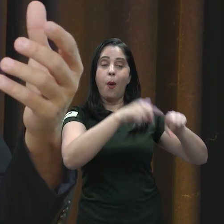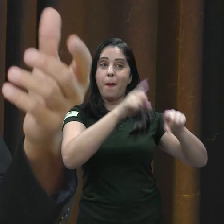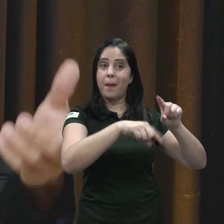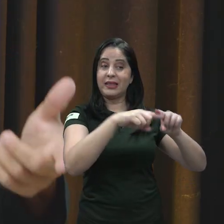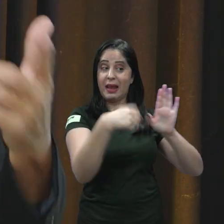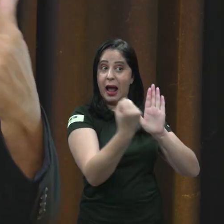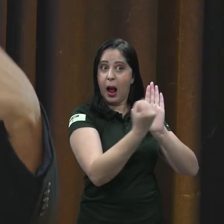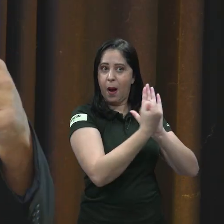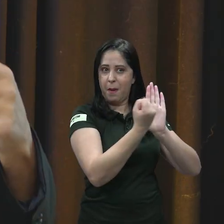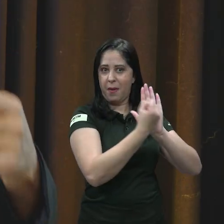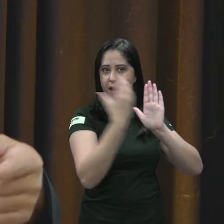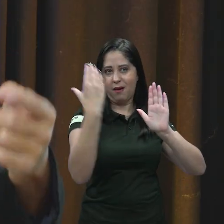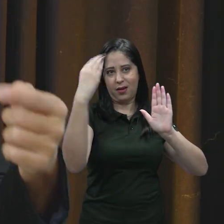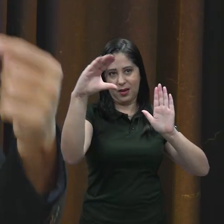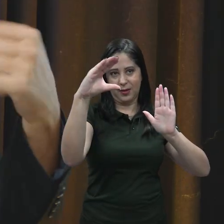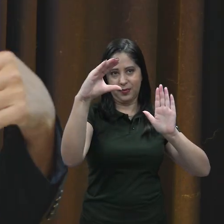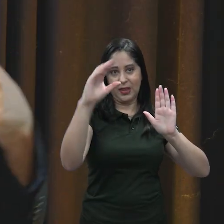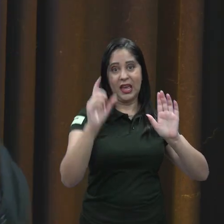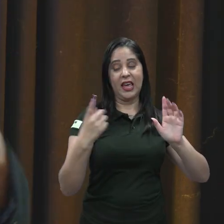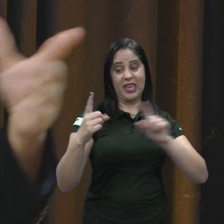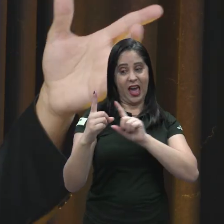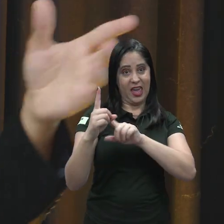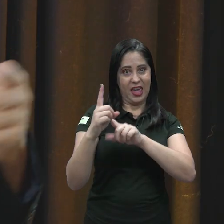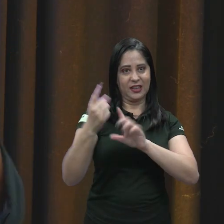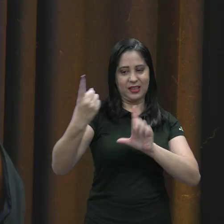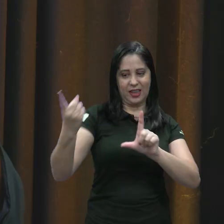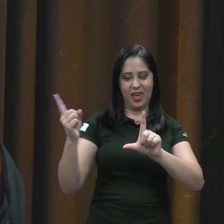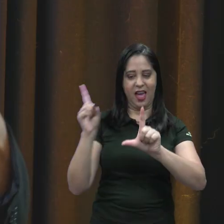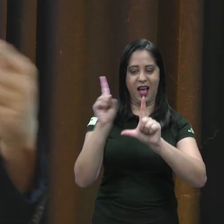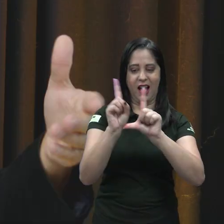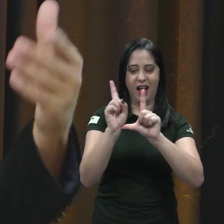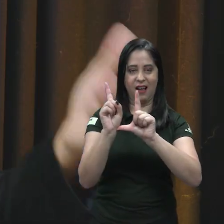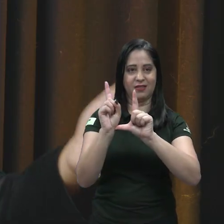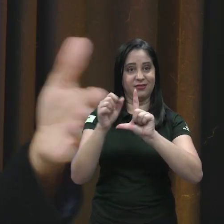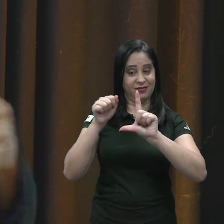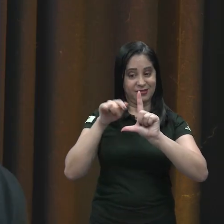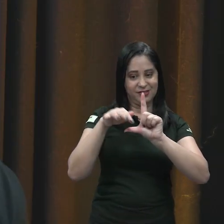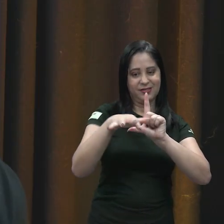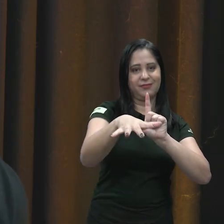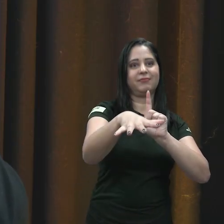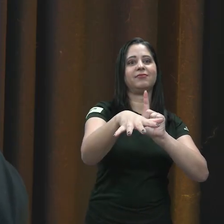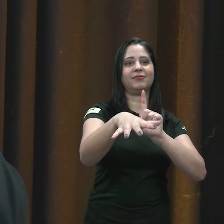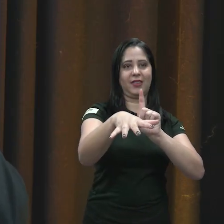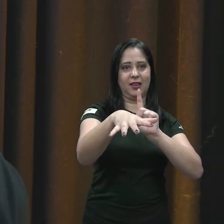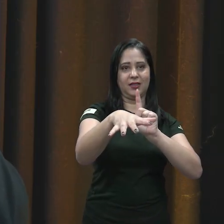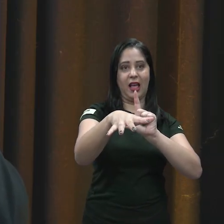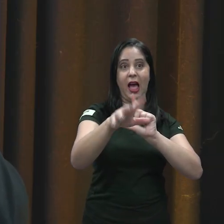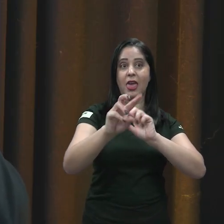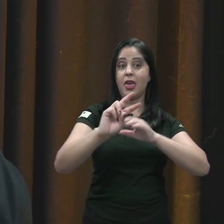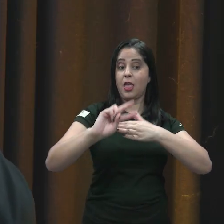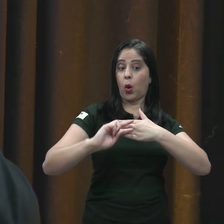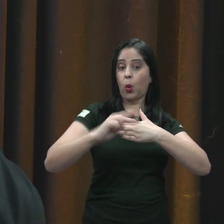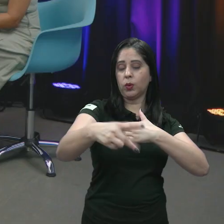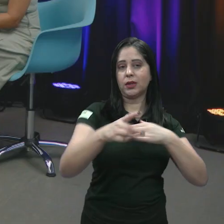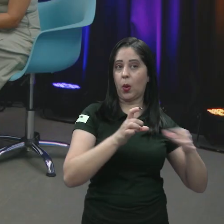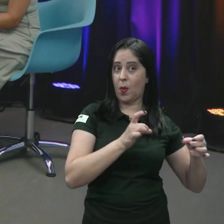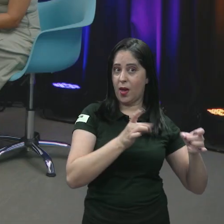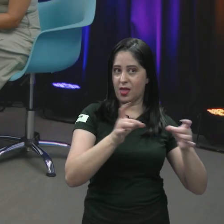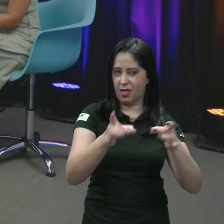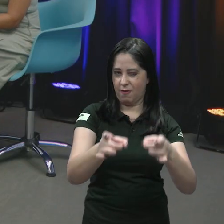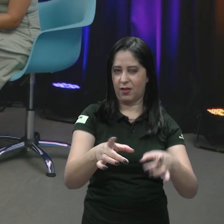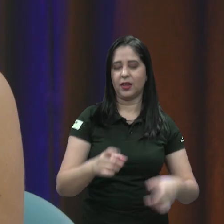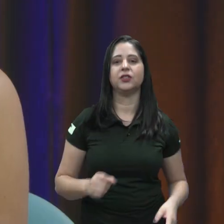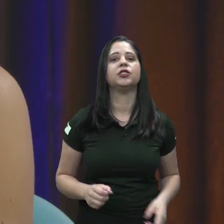sobre aquele produto e realmente ser influenciado, né? Nós somos sempre influenciados e esse é um caso muito claro. E como que você acha que